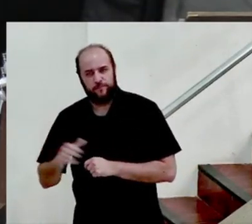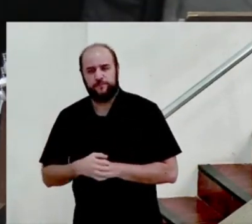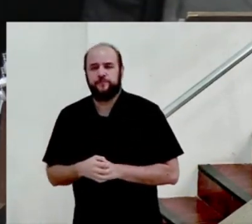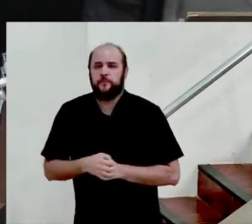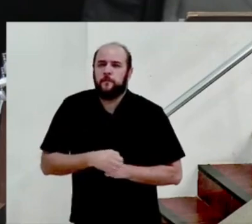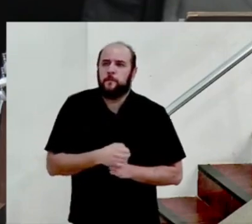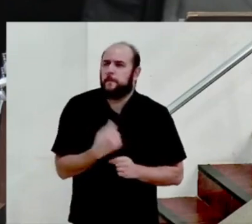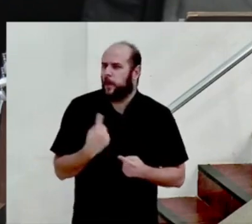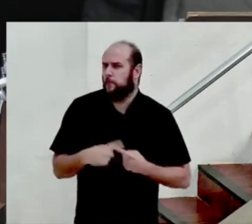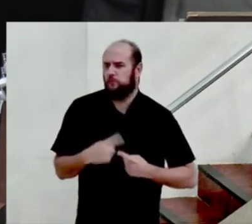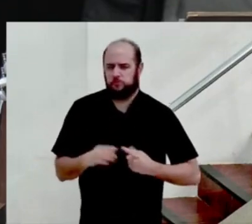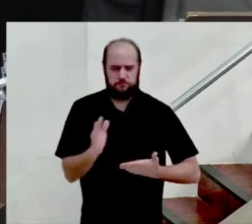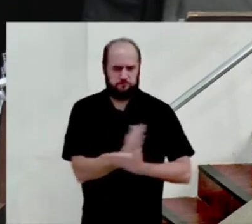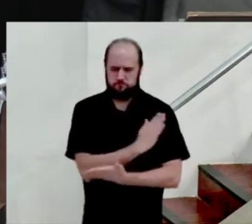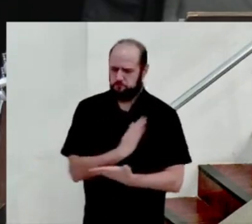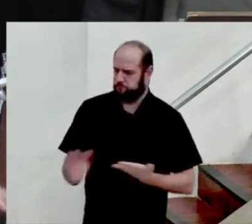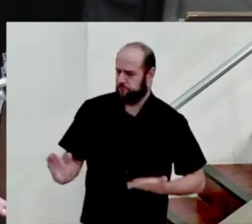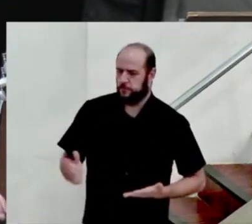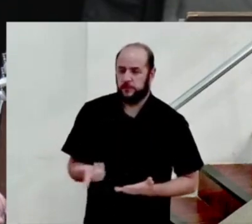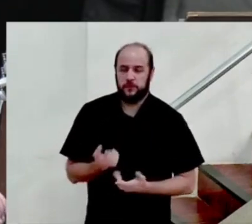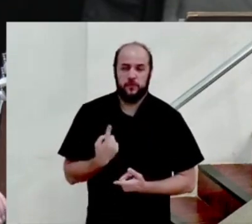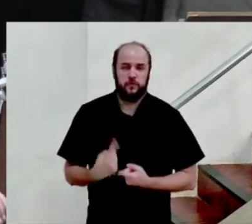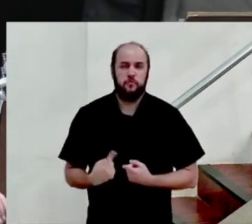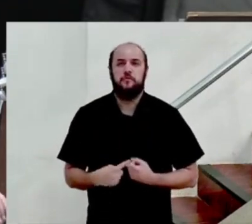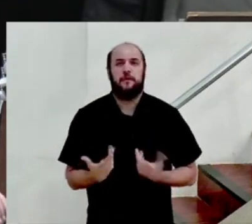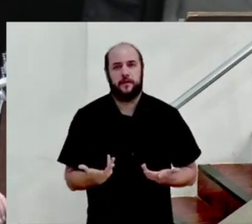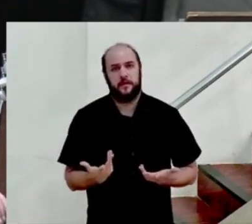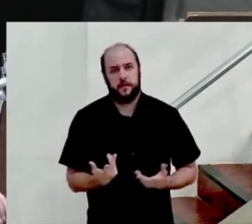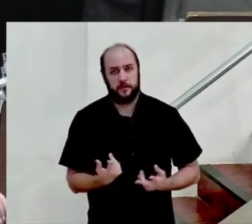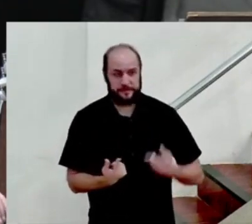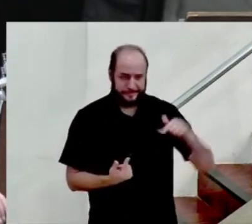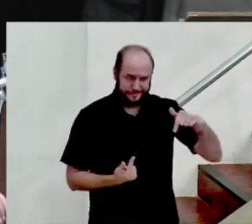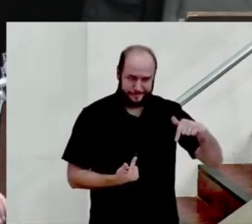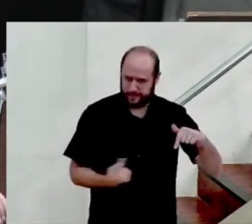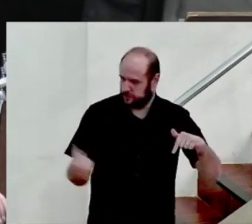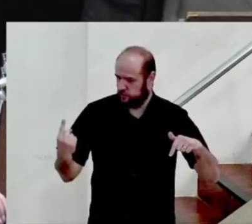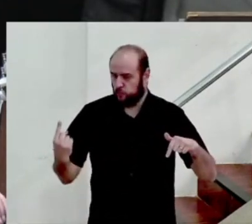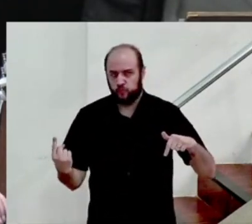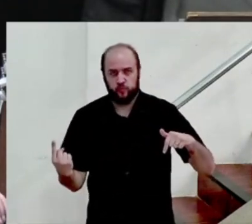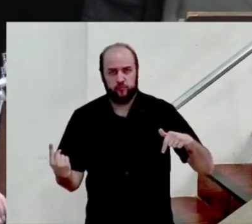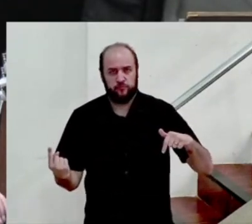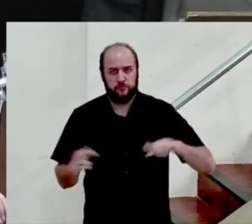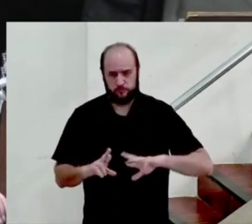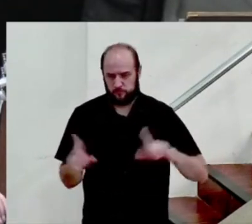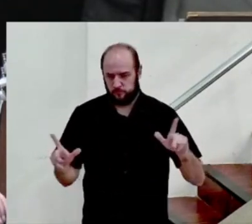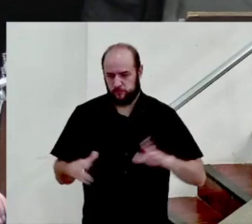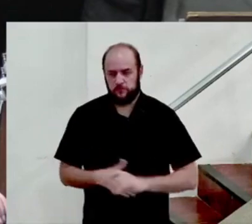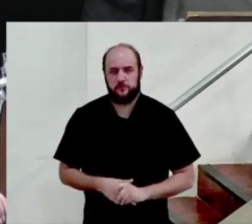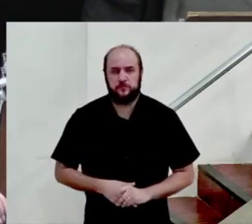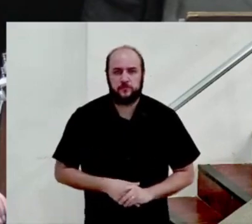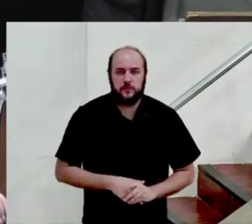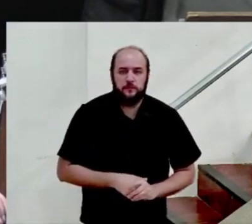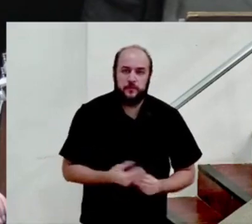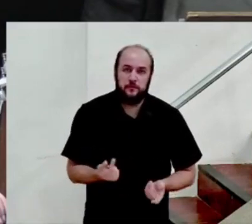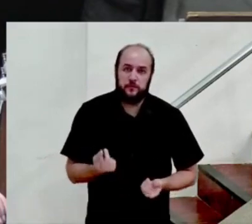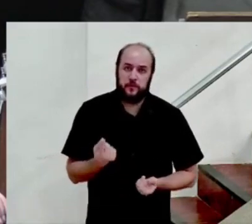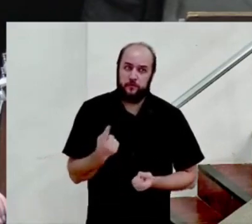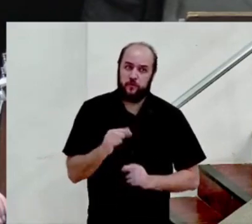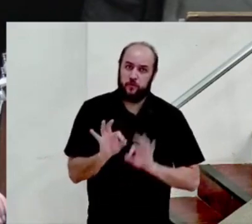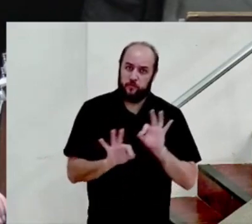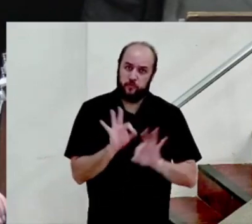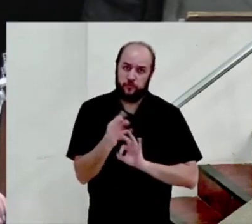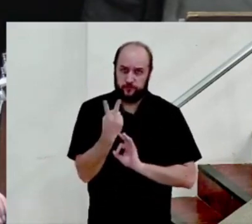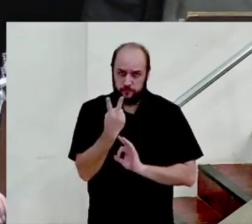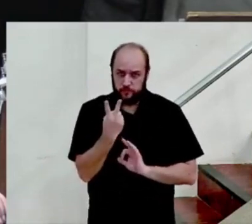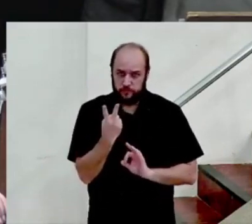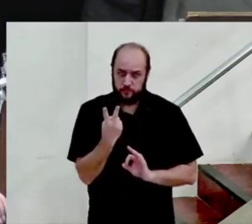desta discrepância? Por que desta diferença tão grande na preservação? 2 podem ser os principais motivos. Um